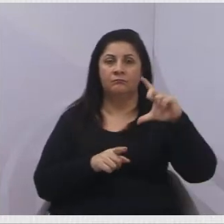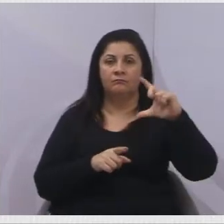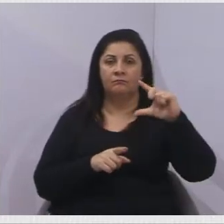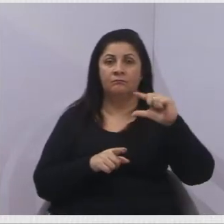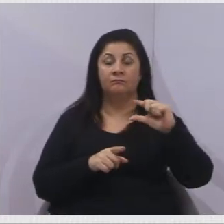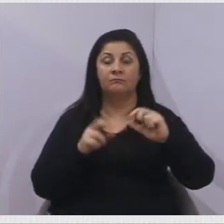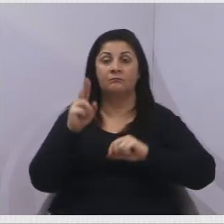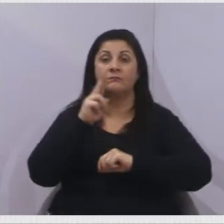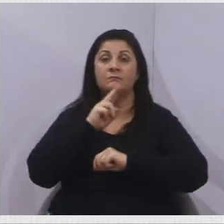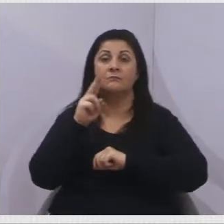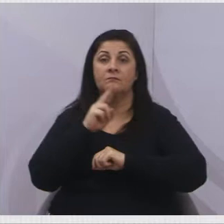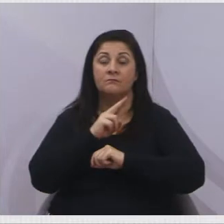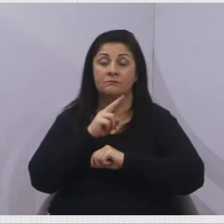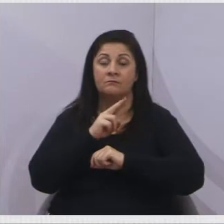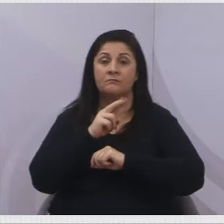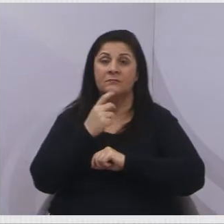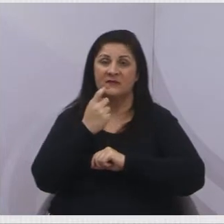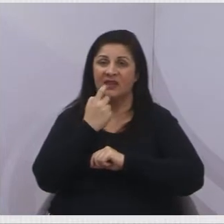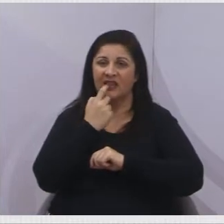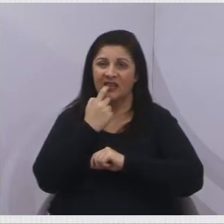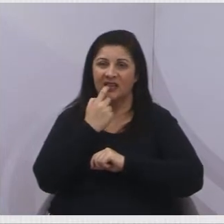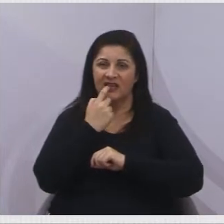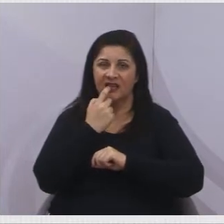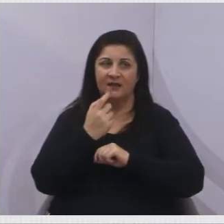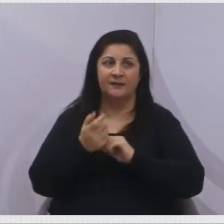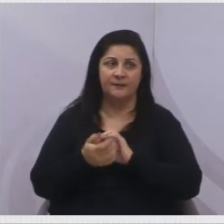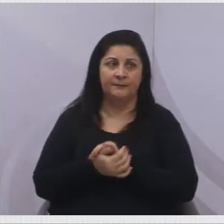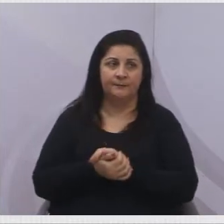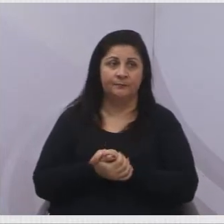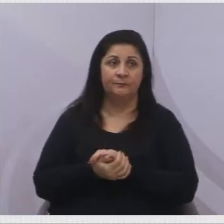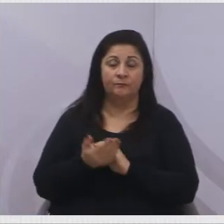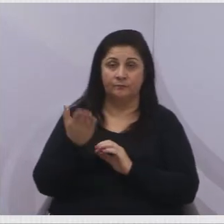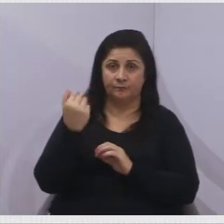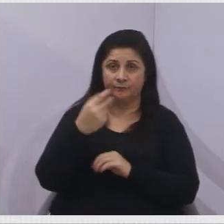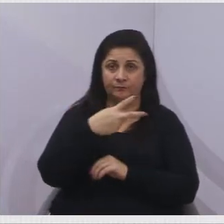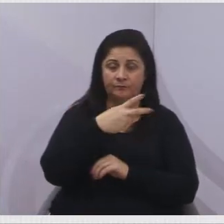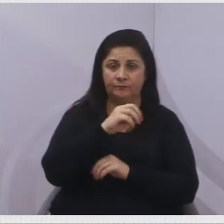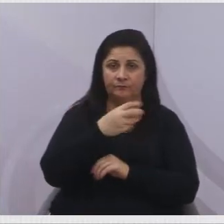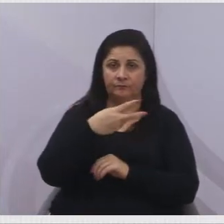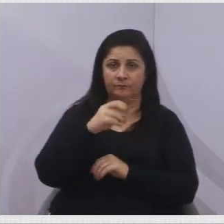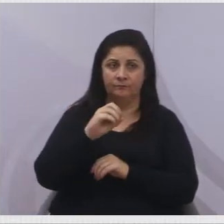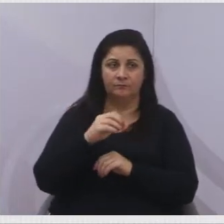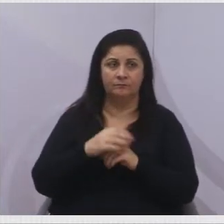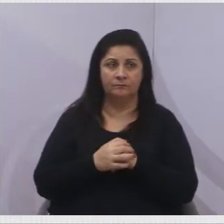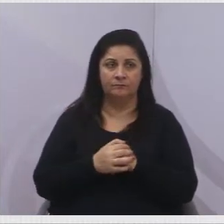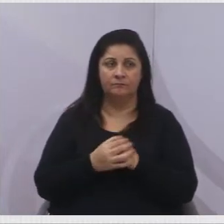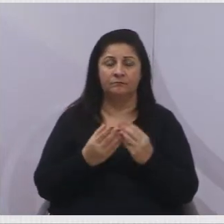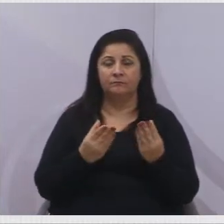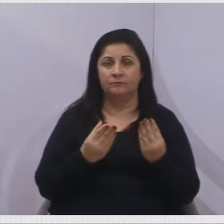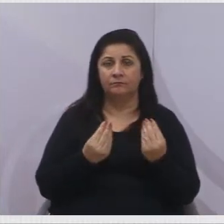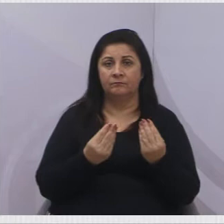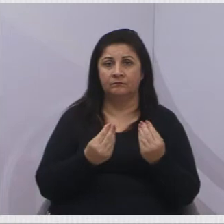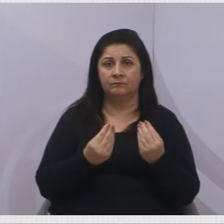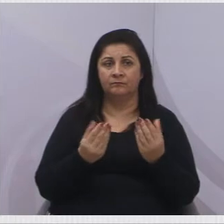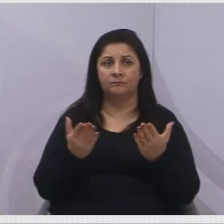das urgências odontológicas, que em 2020 foram 4.331, foram para